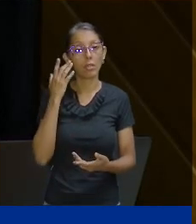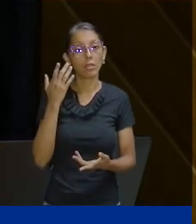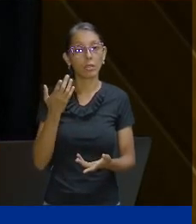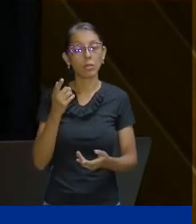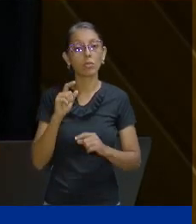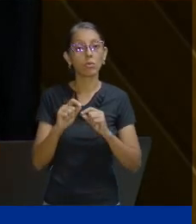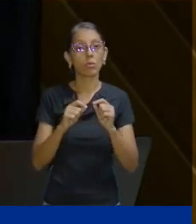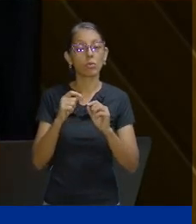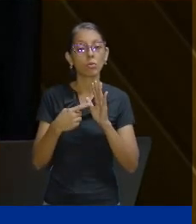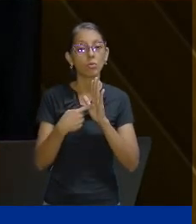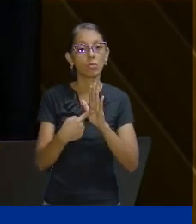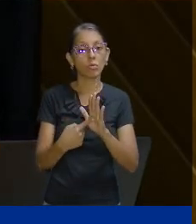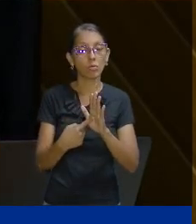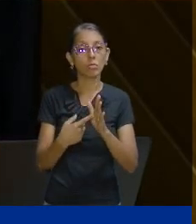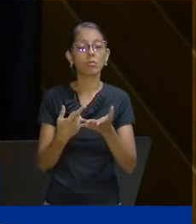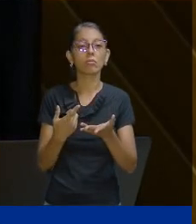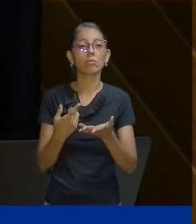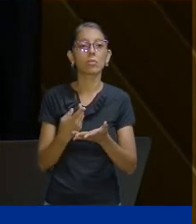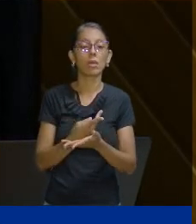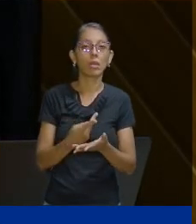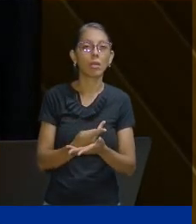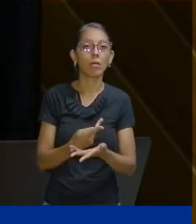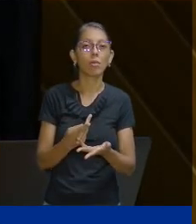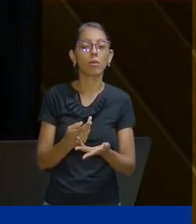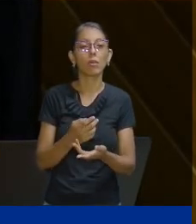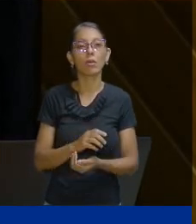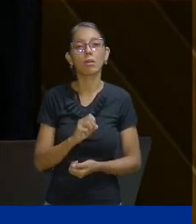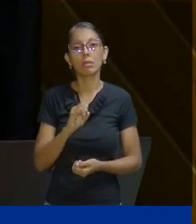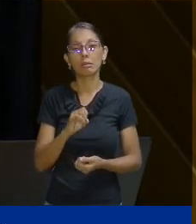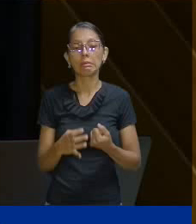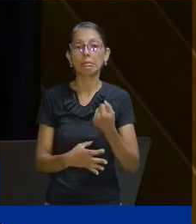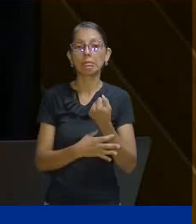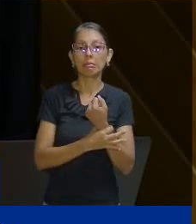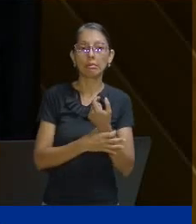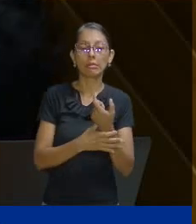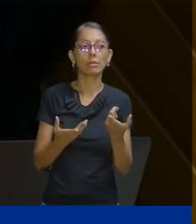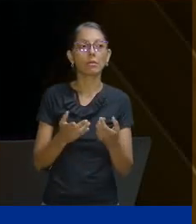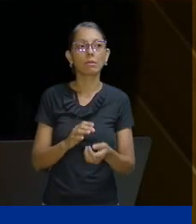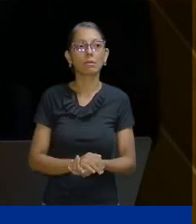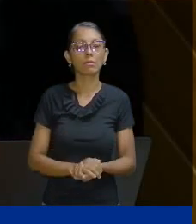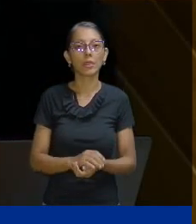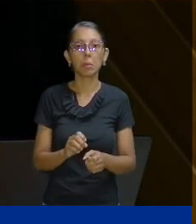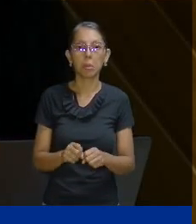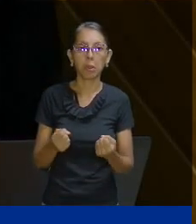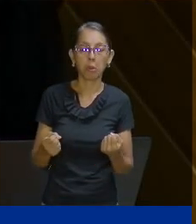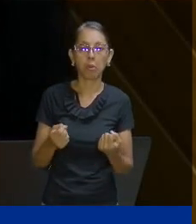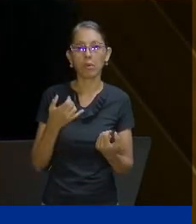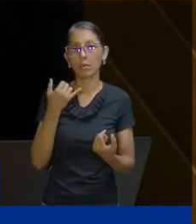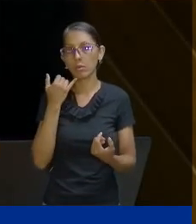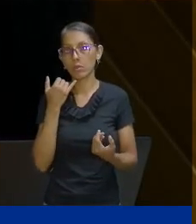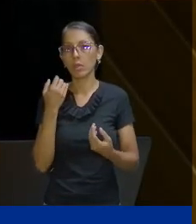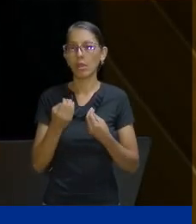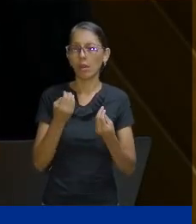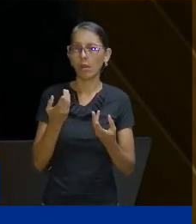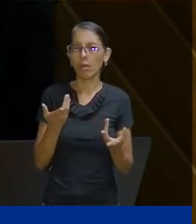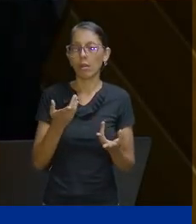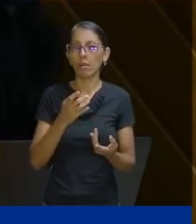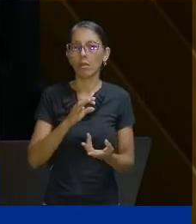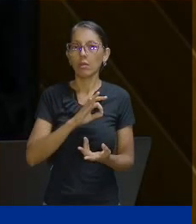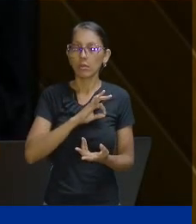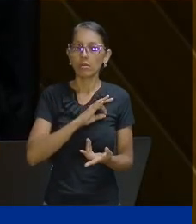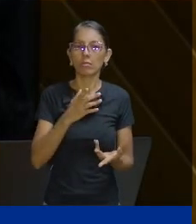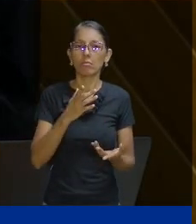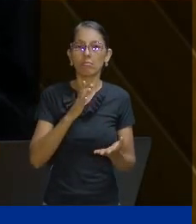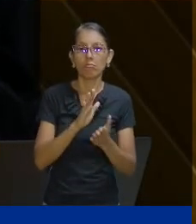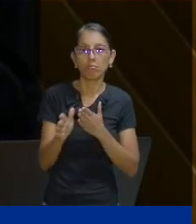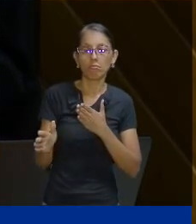a falha na segurança, esse celular não esteve na minha mão, quebrou, fugiu, saiu do poder da polícia.